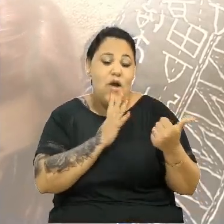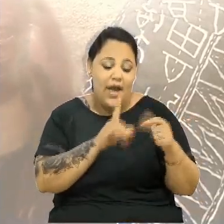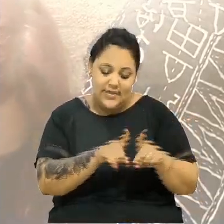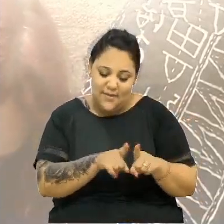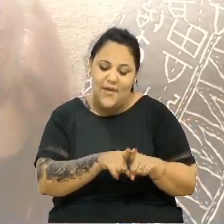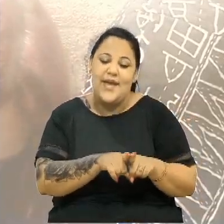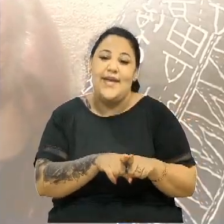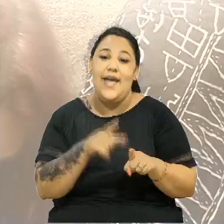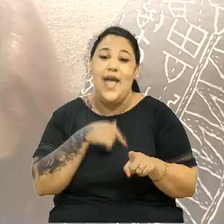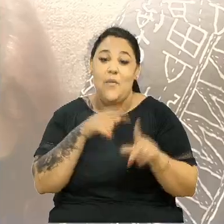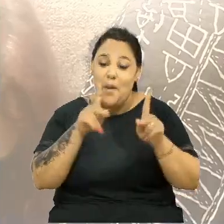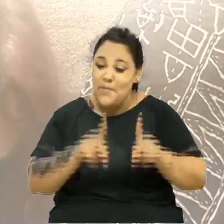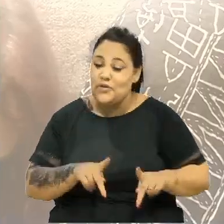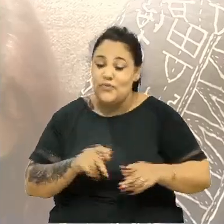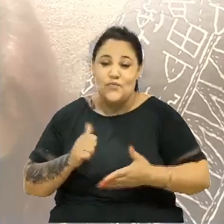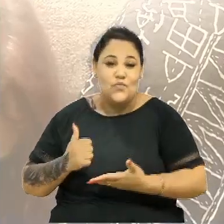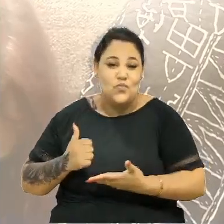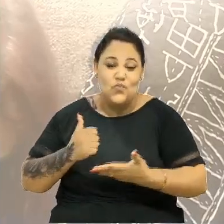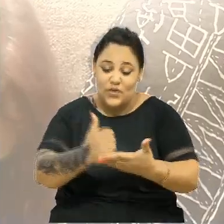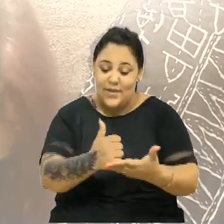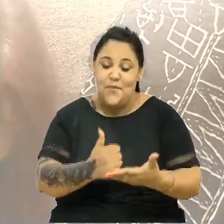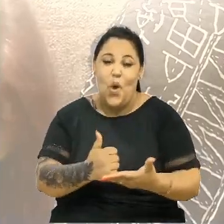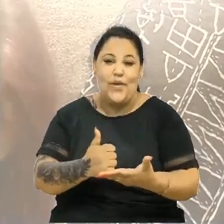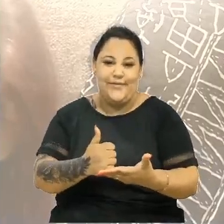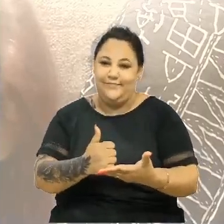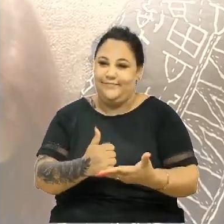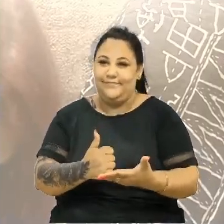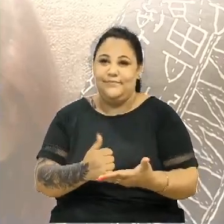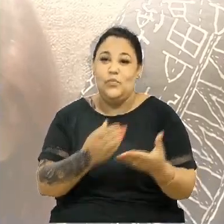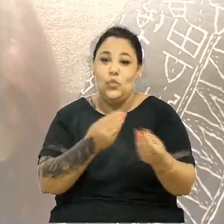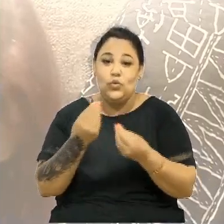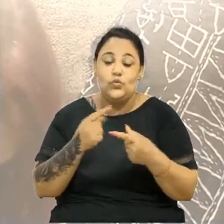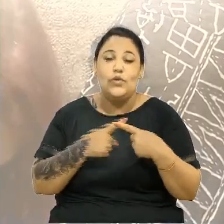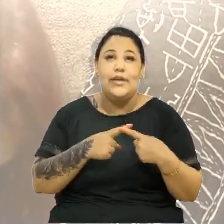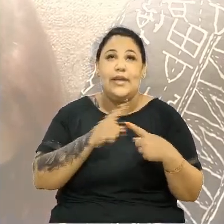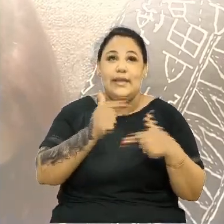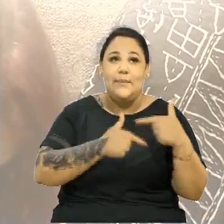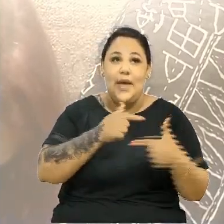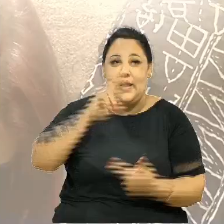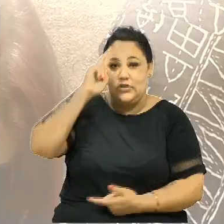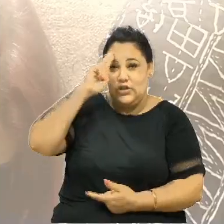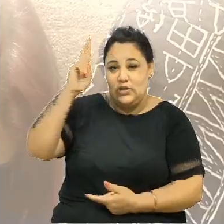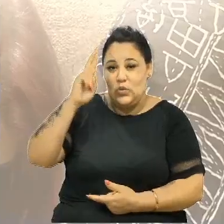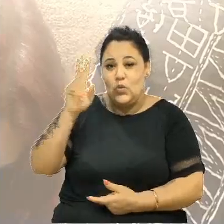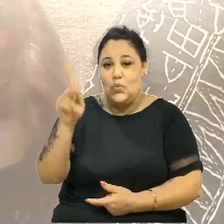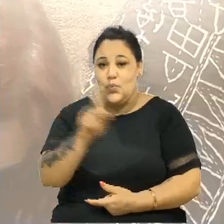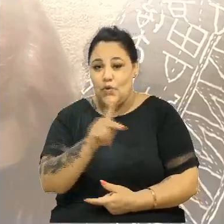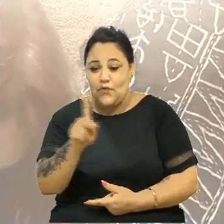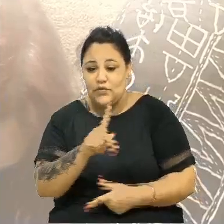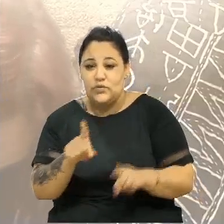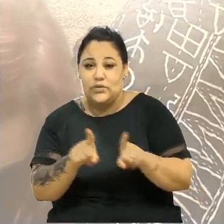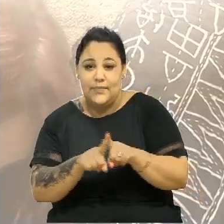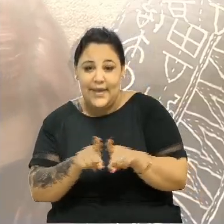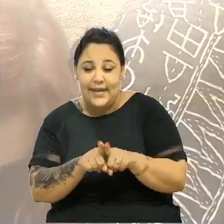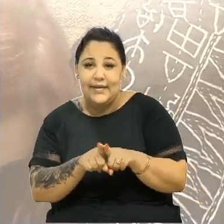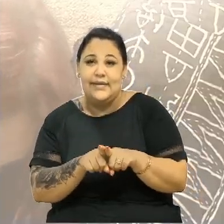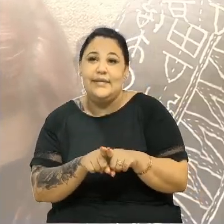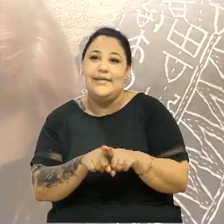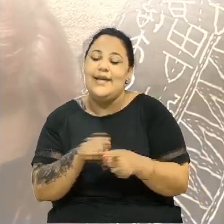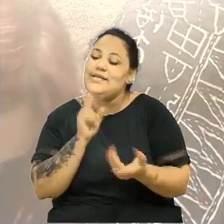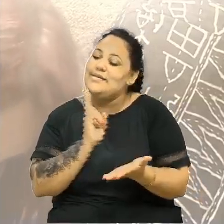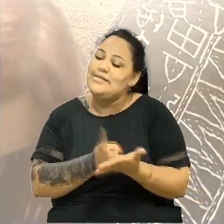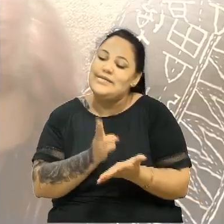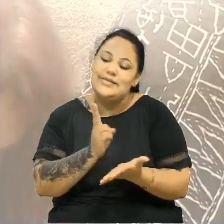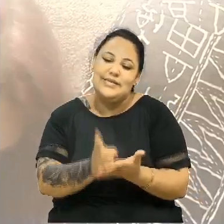pessoa que contribui, além de ser diretor e professor, ele sempre